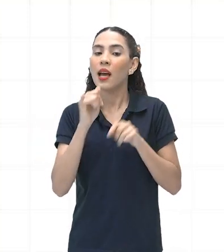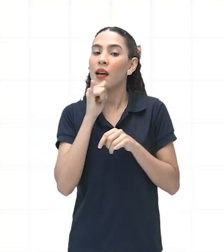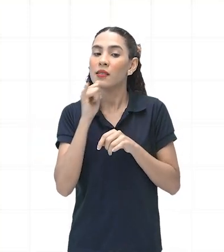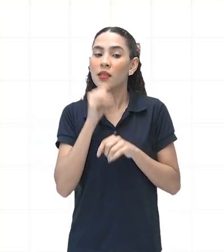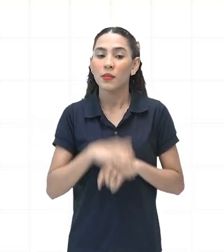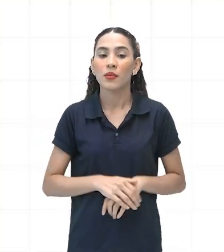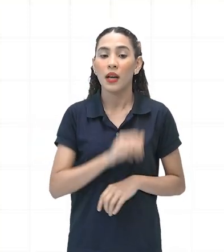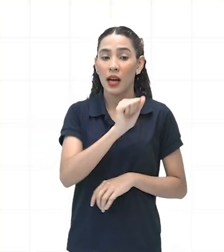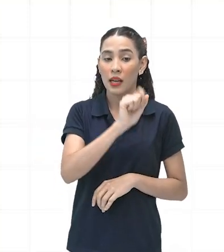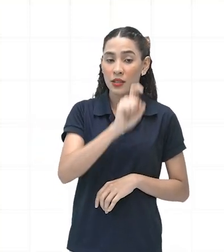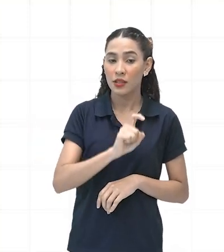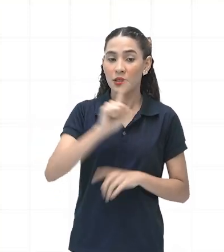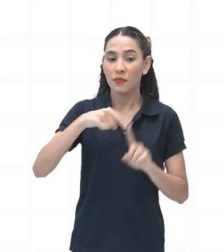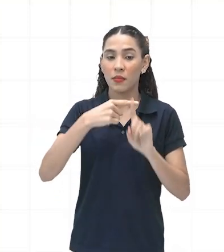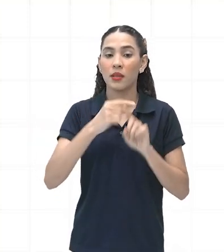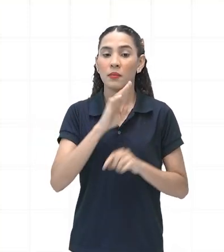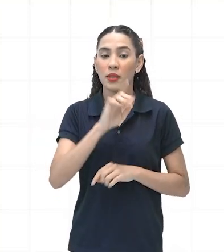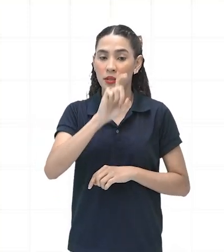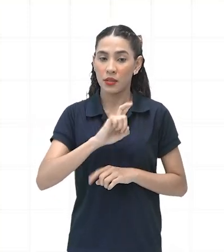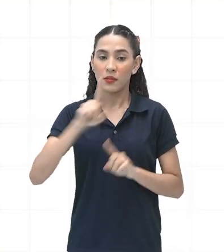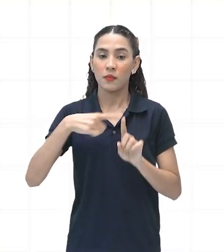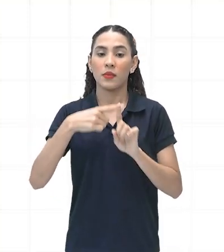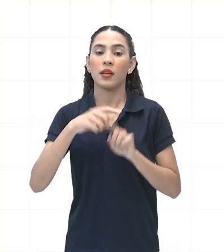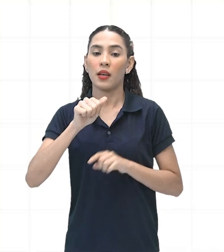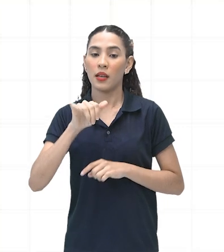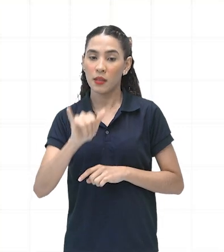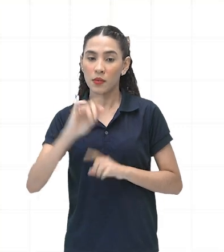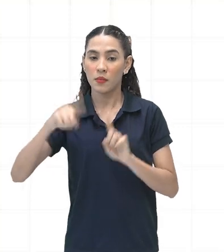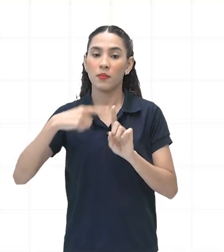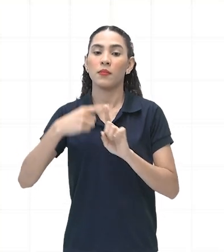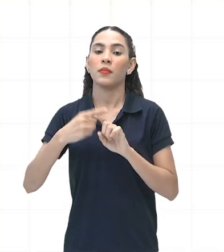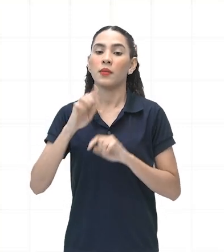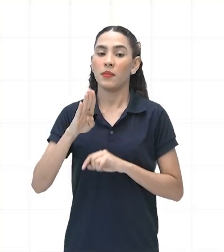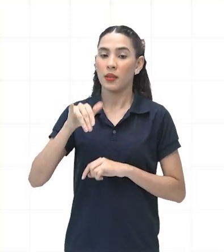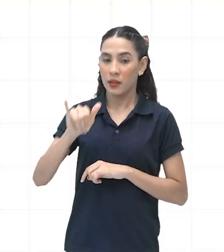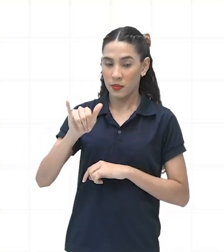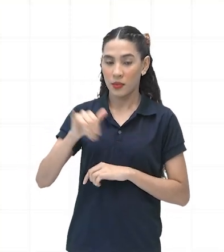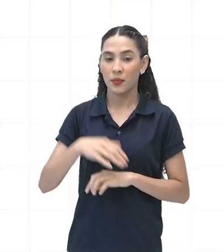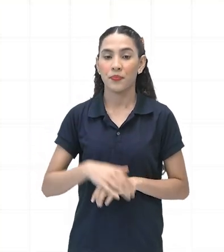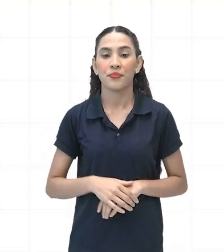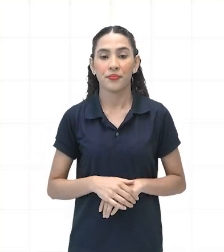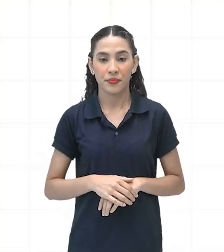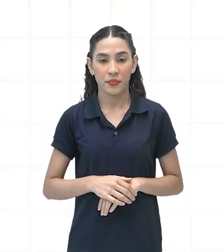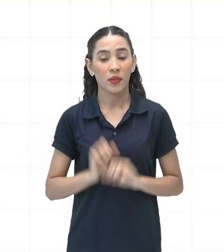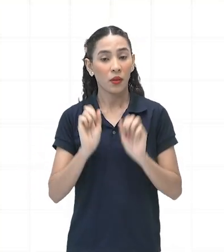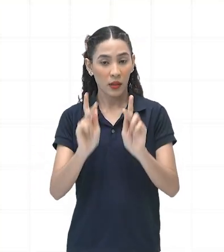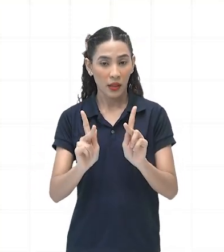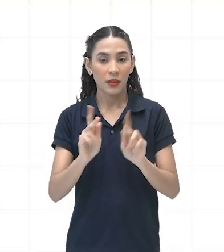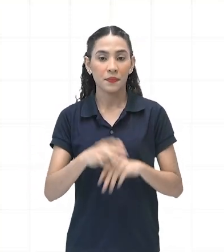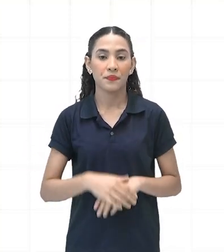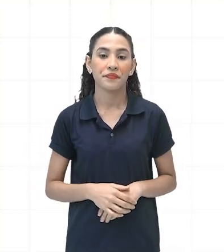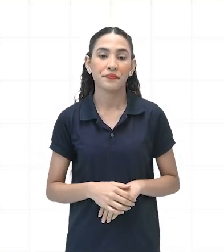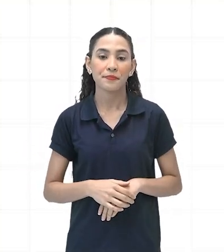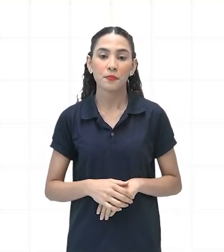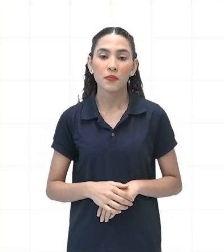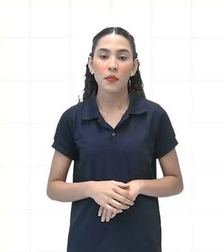exatamente quem? AX mais BX mais AY mais BY. Ok,